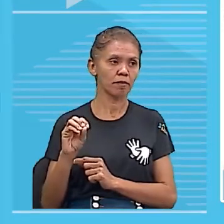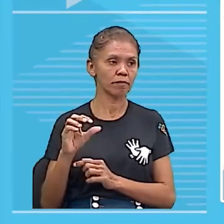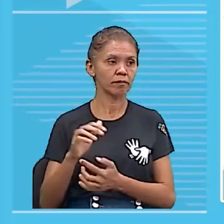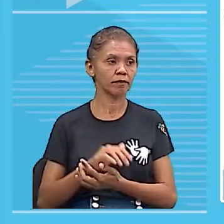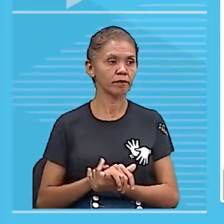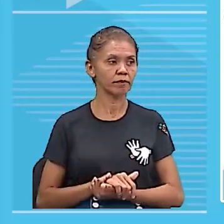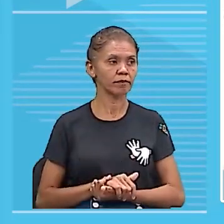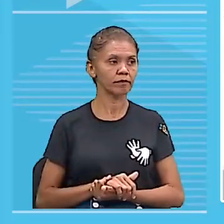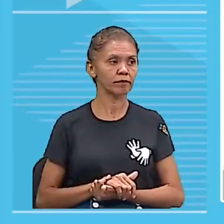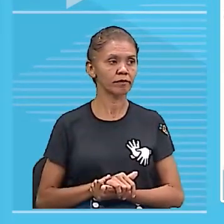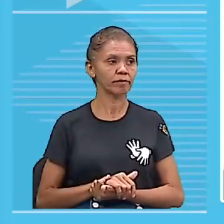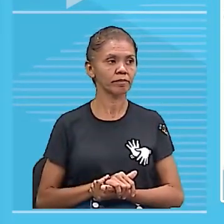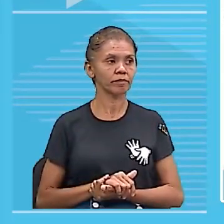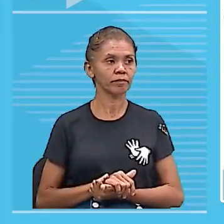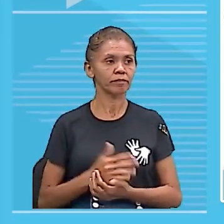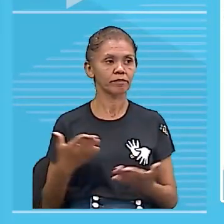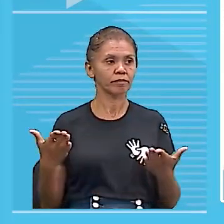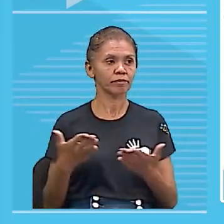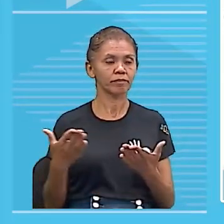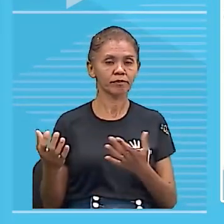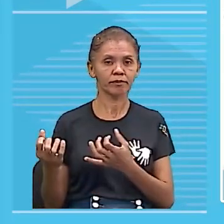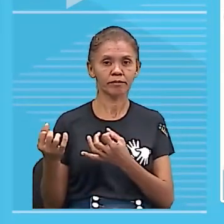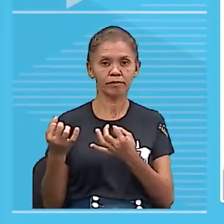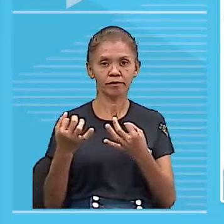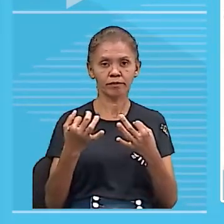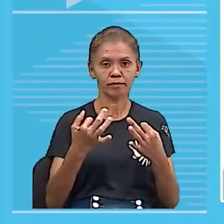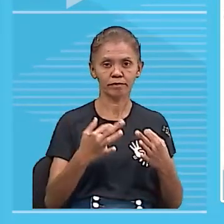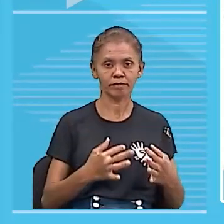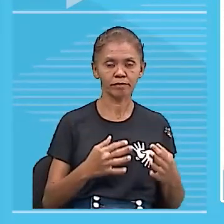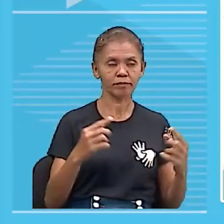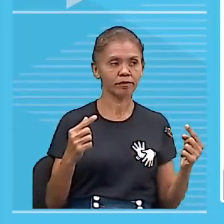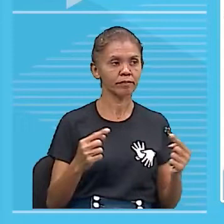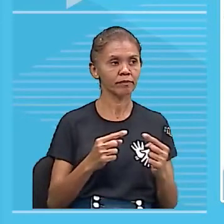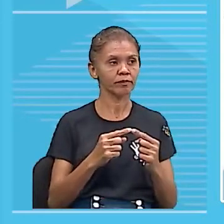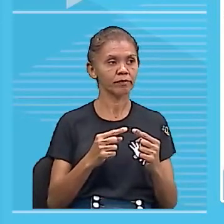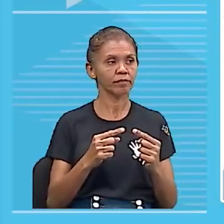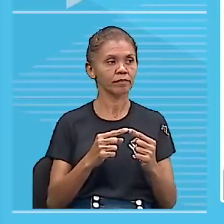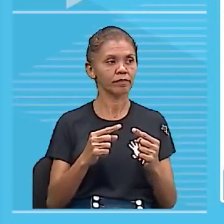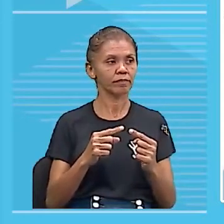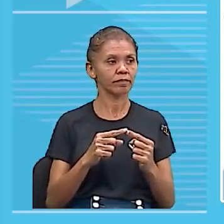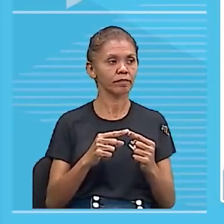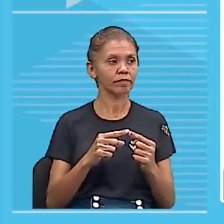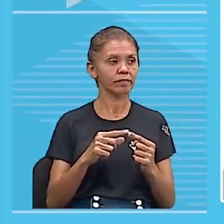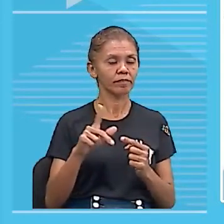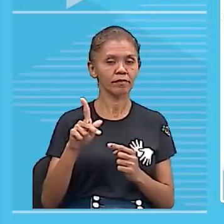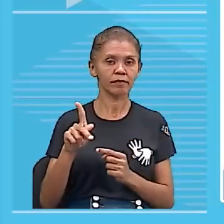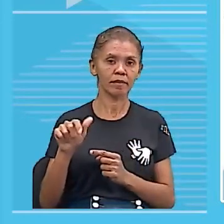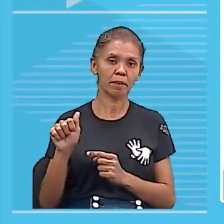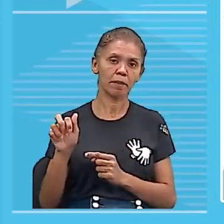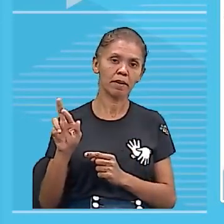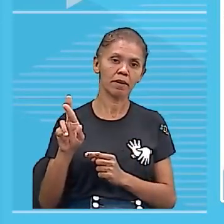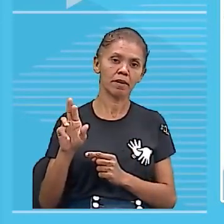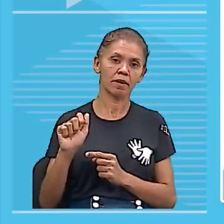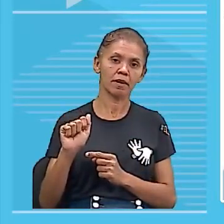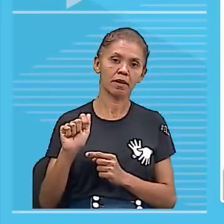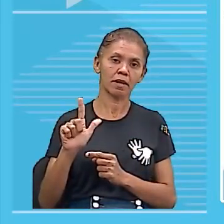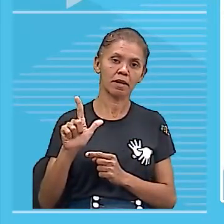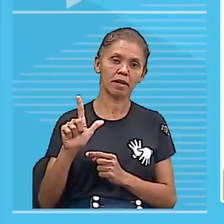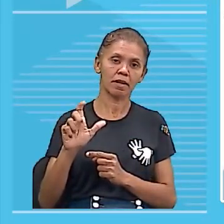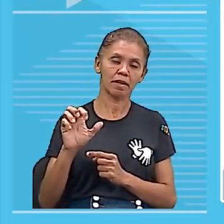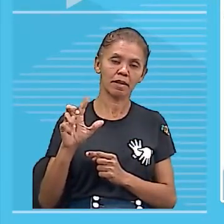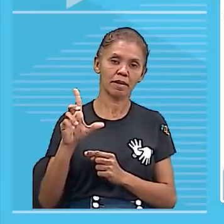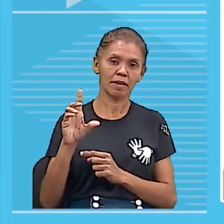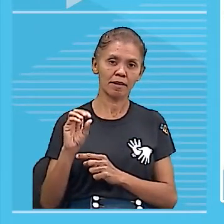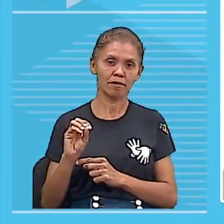a falar dela né falar dessa associação em paralelo E aí a gente novamente traz